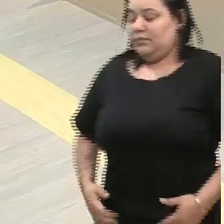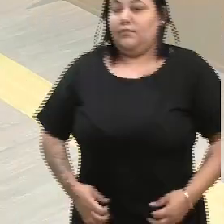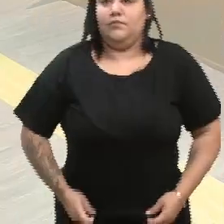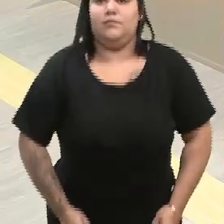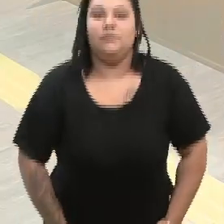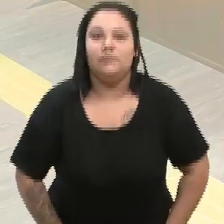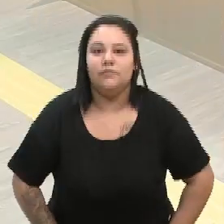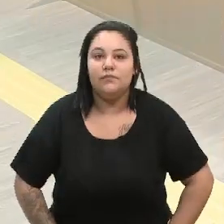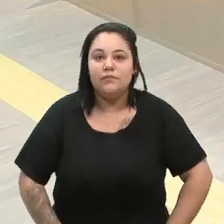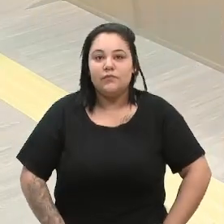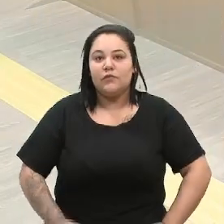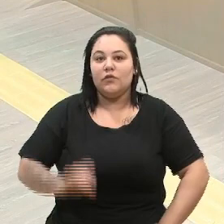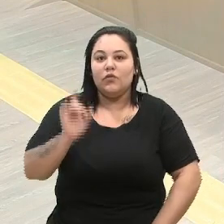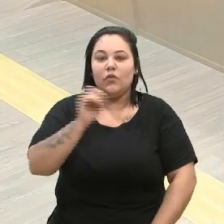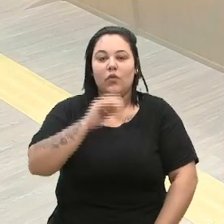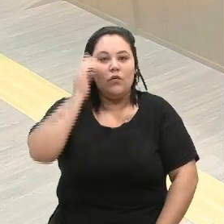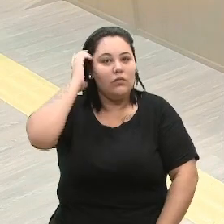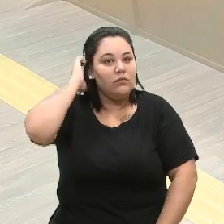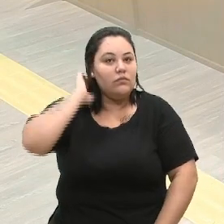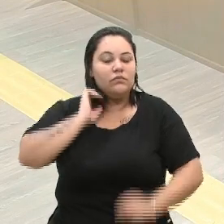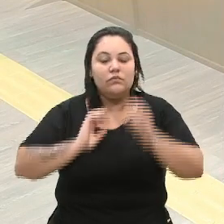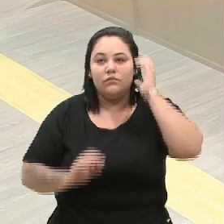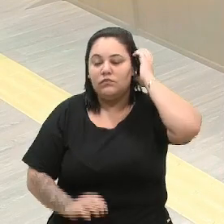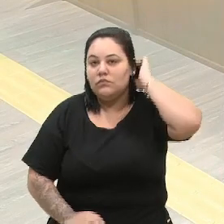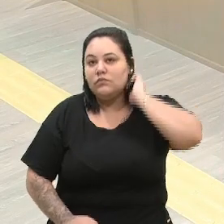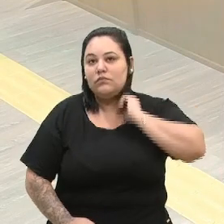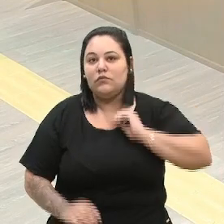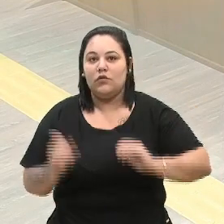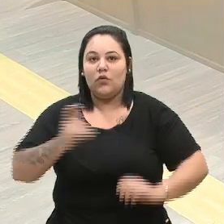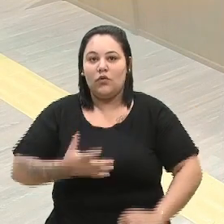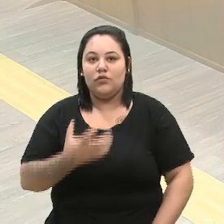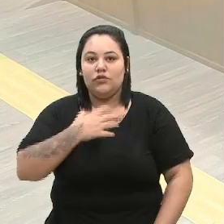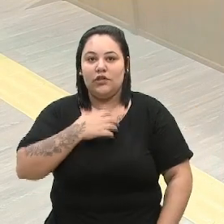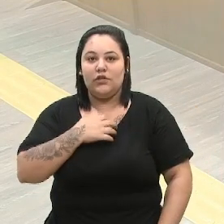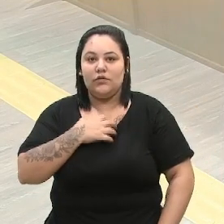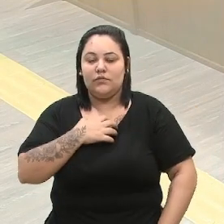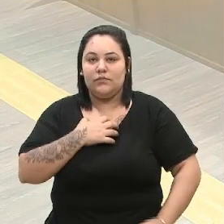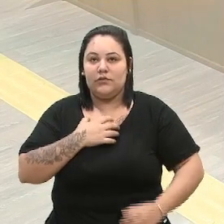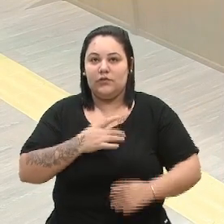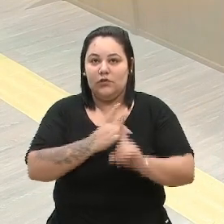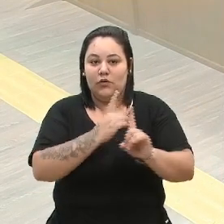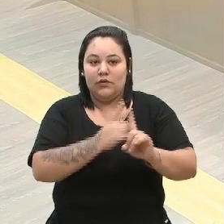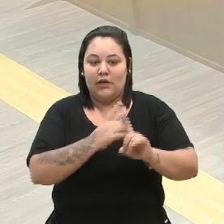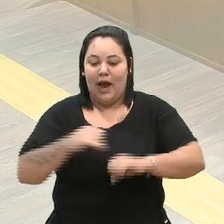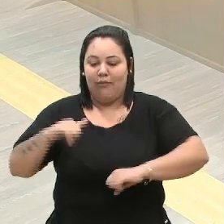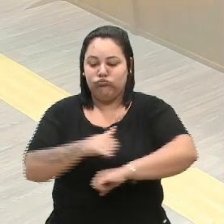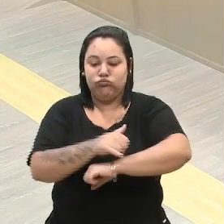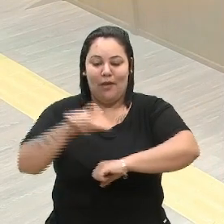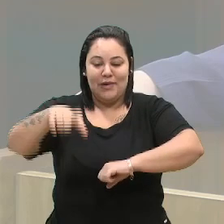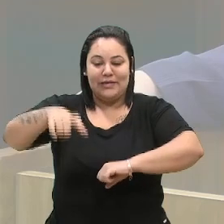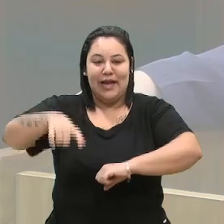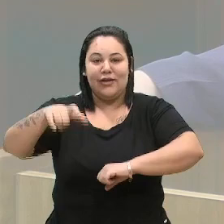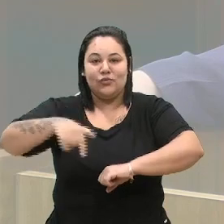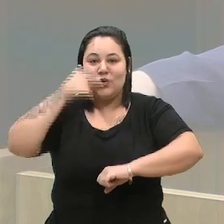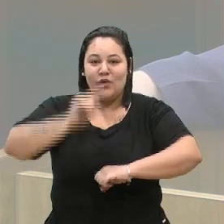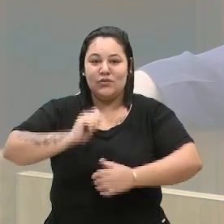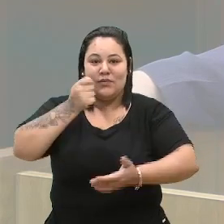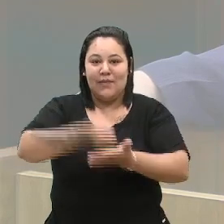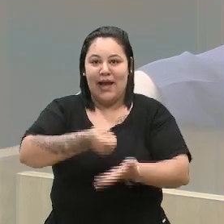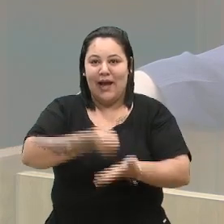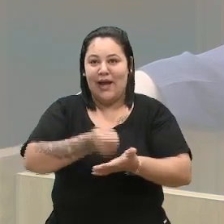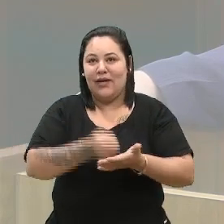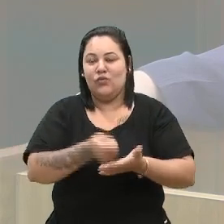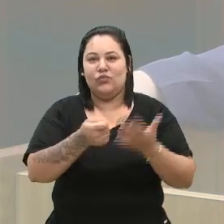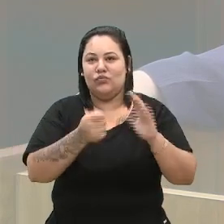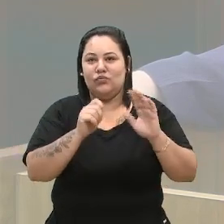De que forma eles buscam essas passagens, né, ser paga, né, vereador Fantinel? Com promoção de